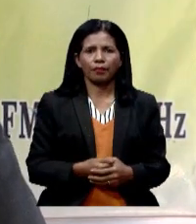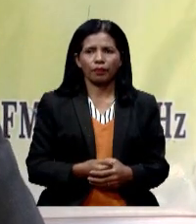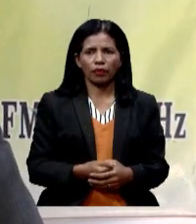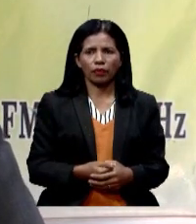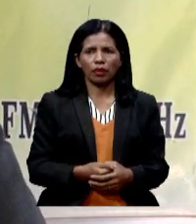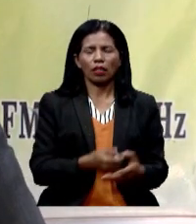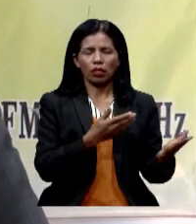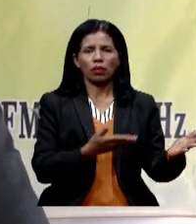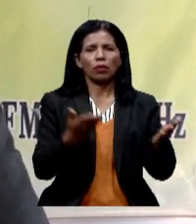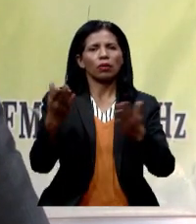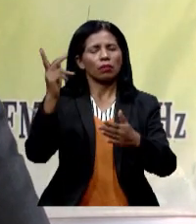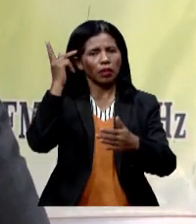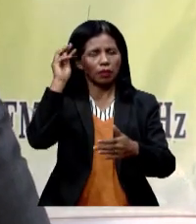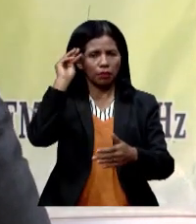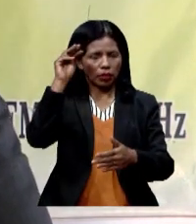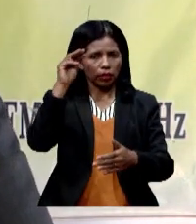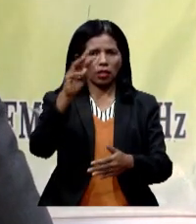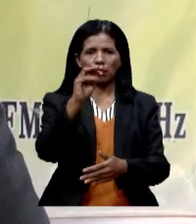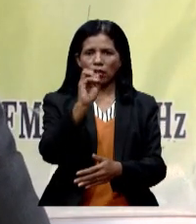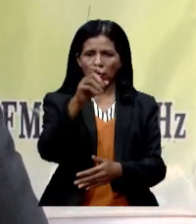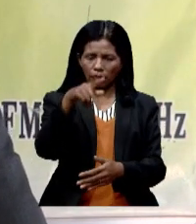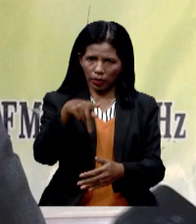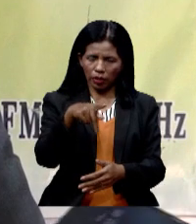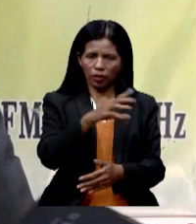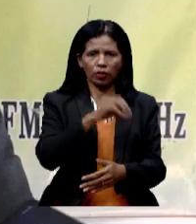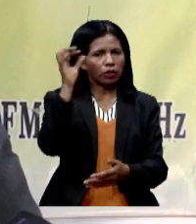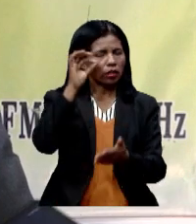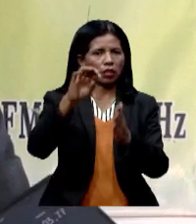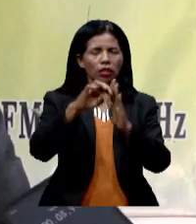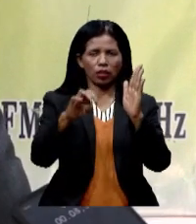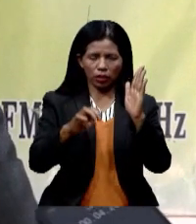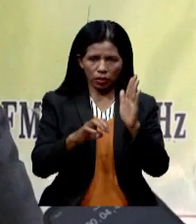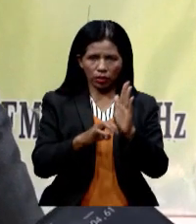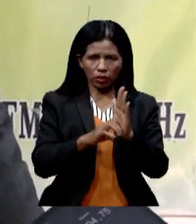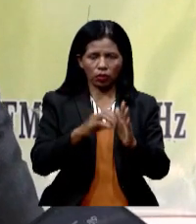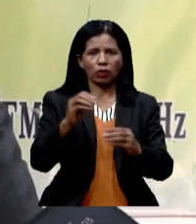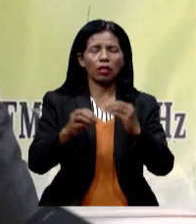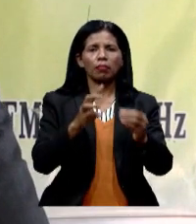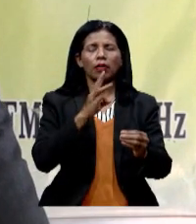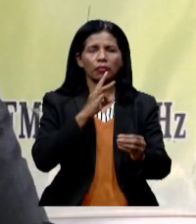Moça, a Tama vai a ministro Obras Públicas, o moço, secretário de Estado, o Legislativo de Água e Saneamento.